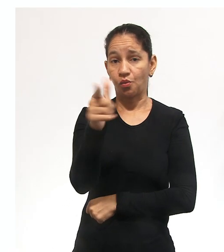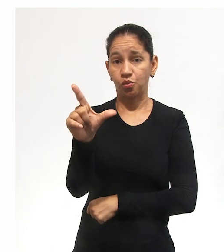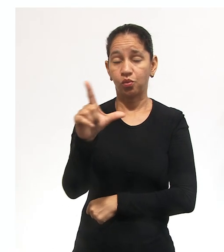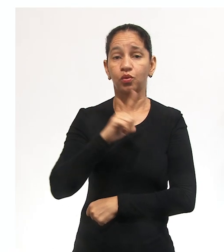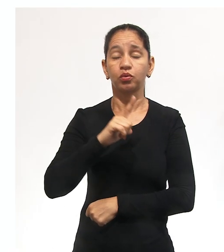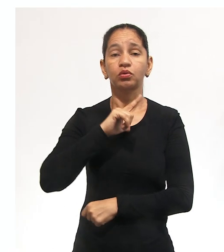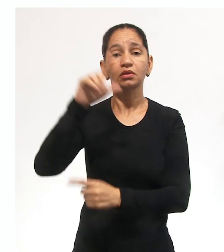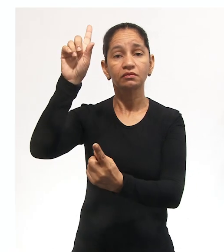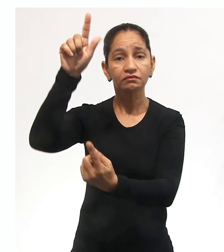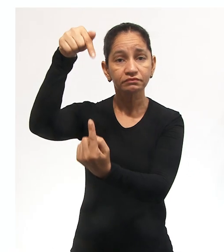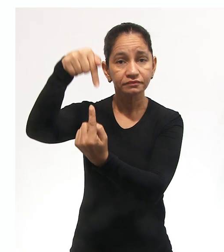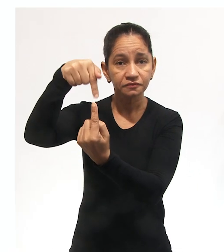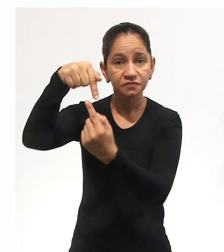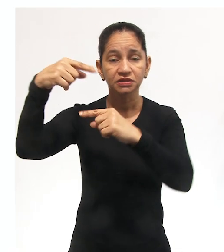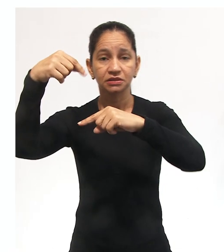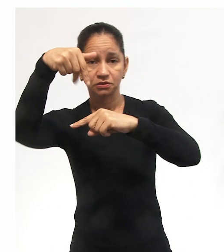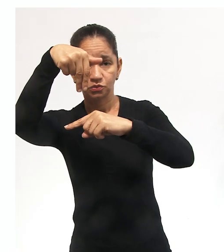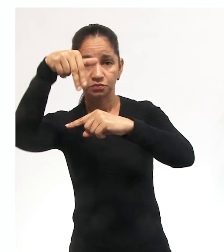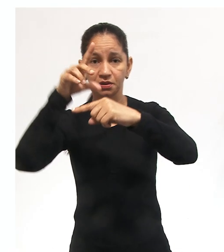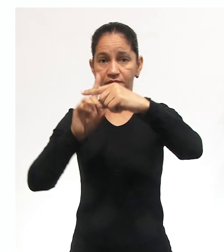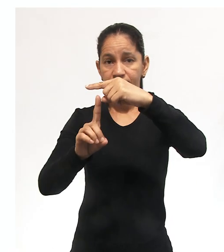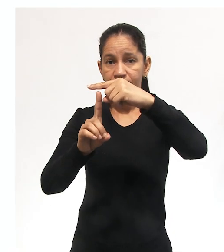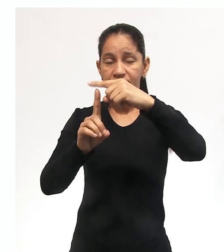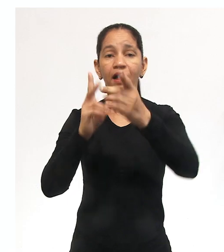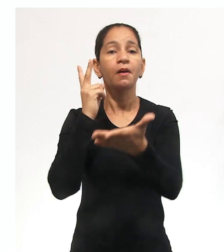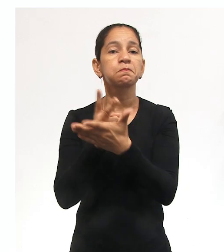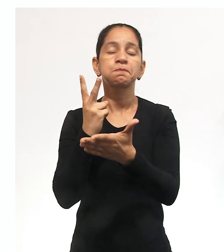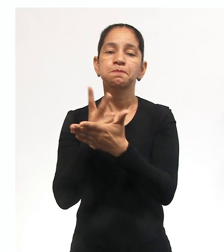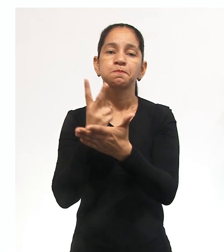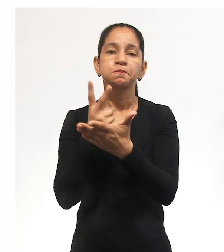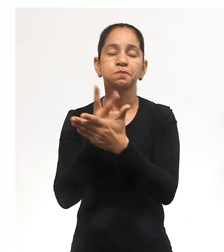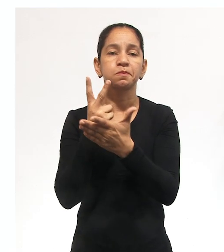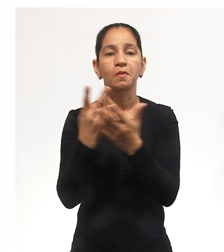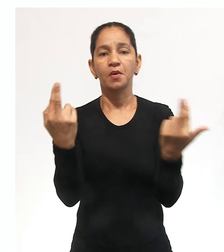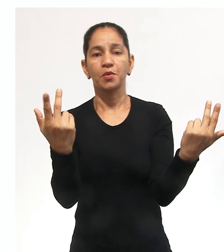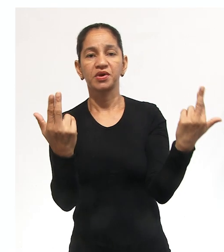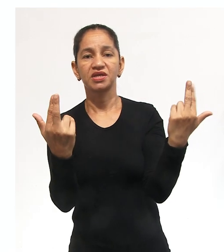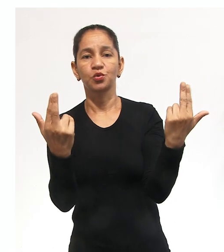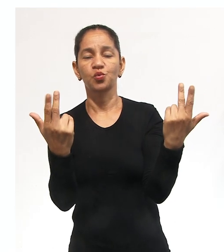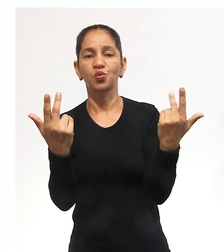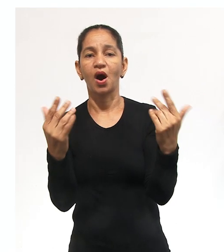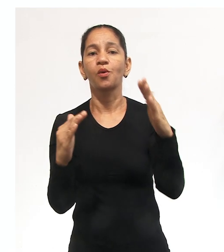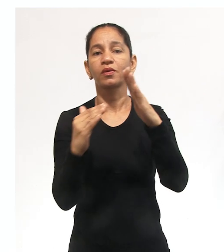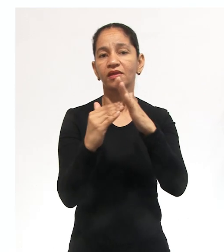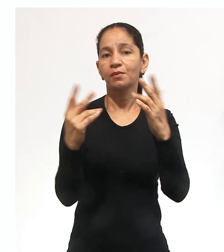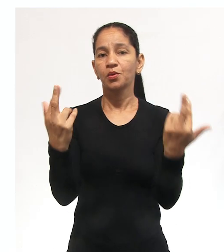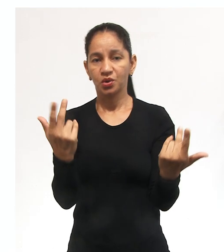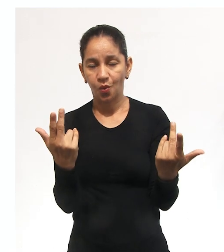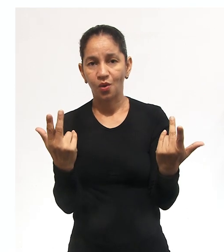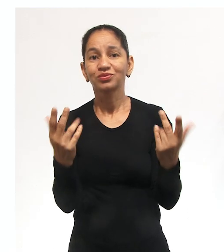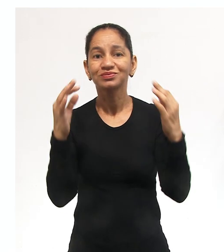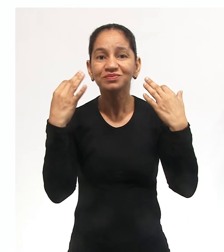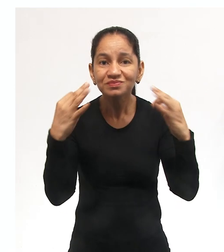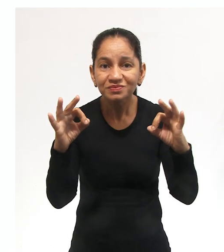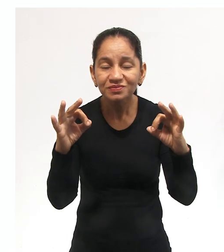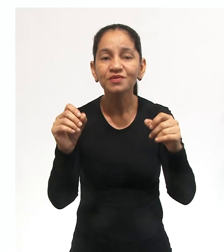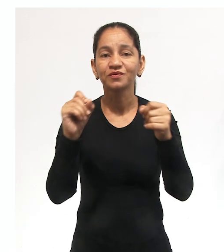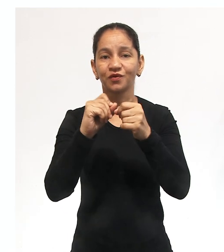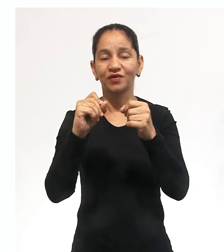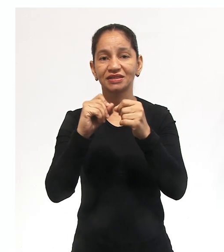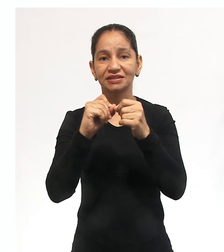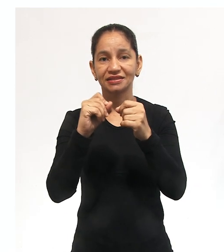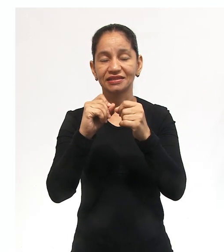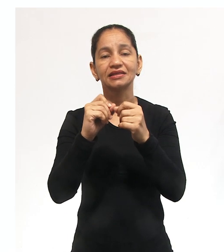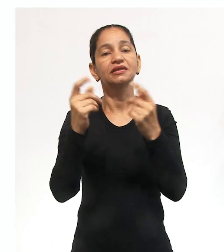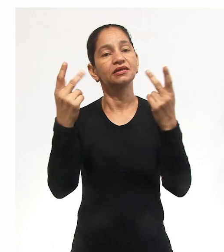essa razão tem que estar sempre na mesma unidade de tempo, né? Então, aqui, quando a gente for fazer também